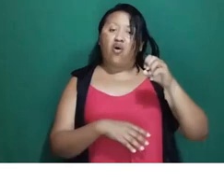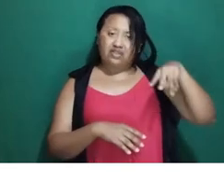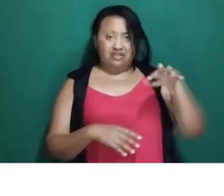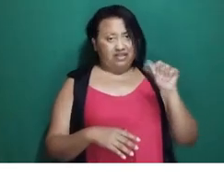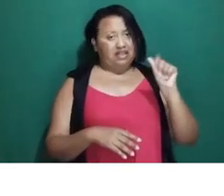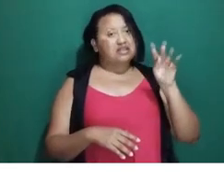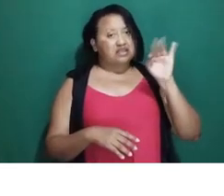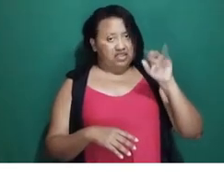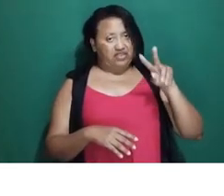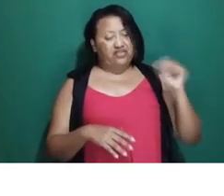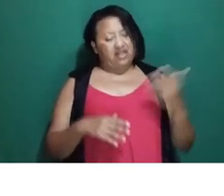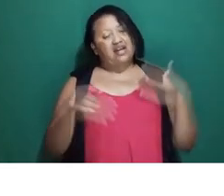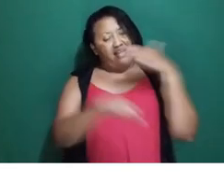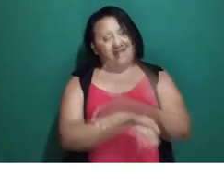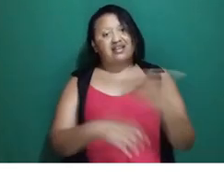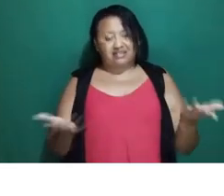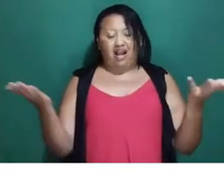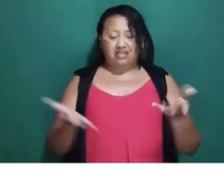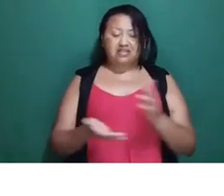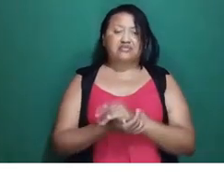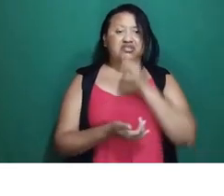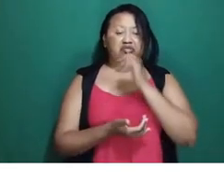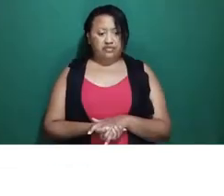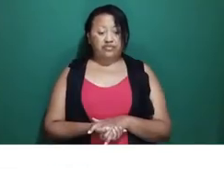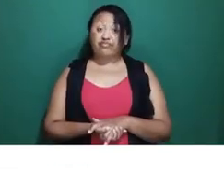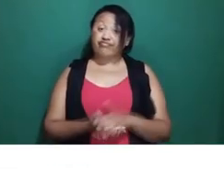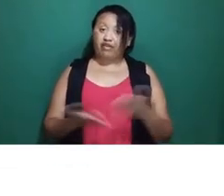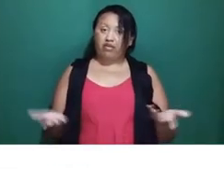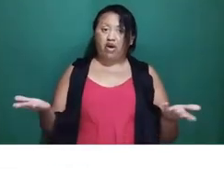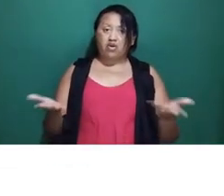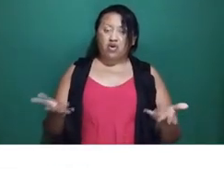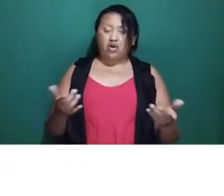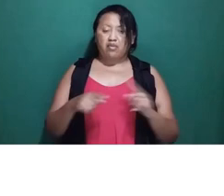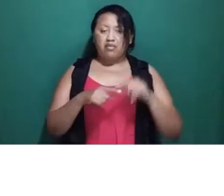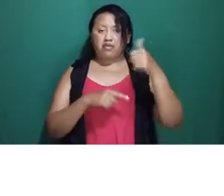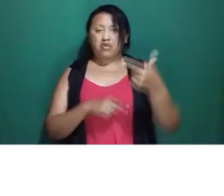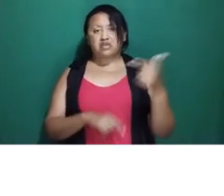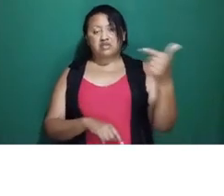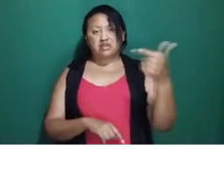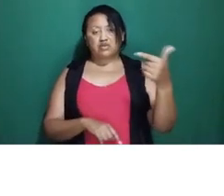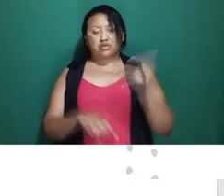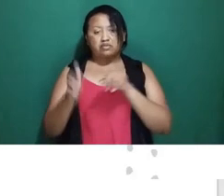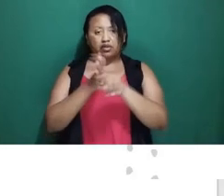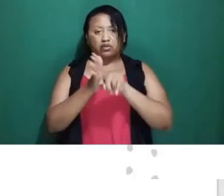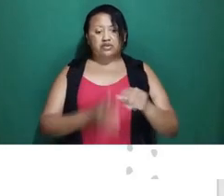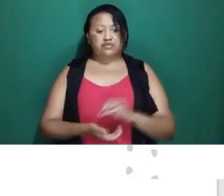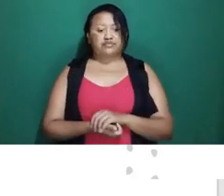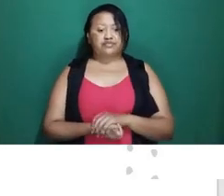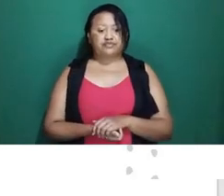entra em Ação nesses casos E aí vamos agora para segunda questão